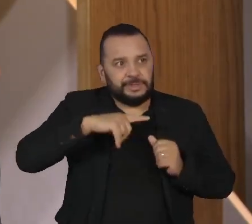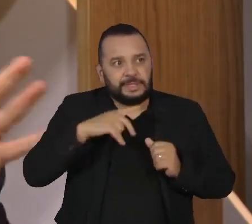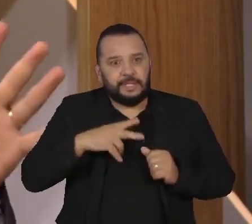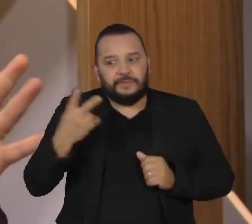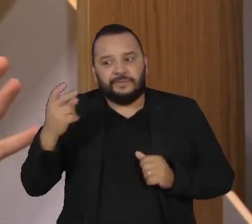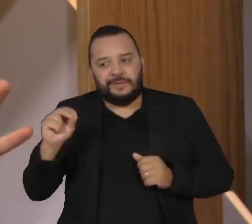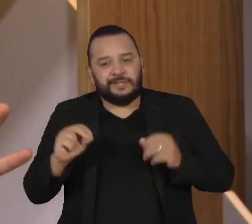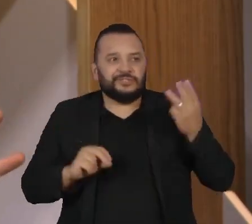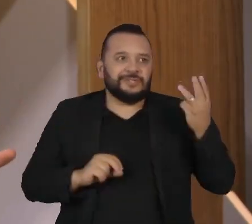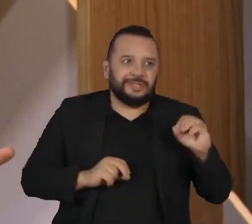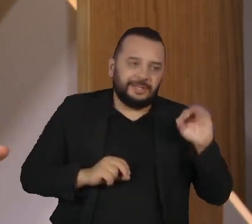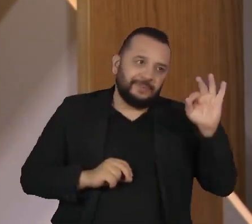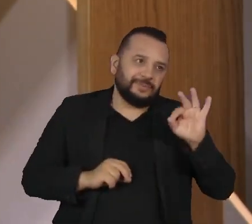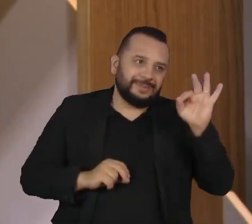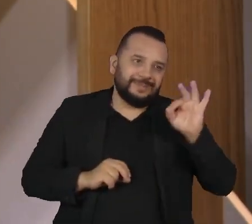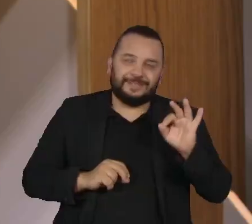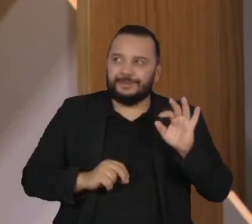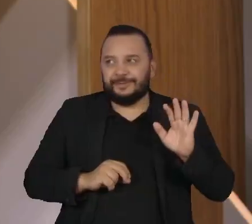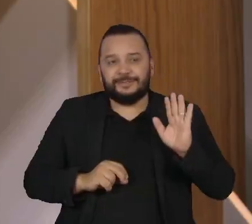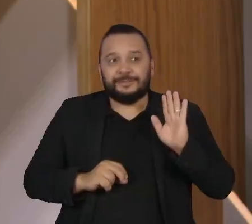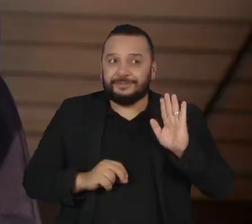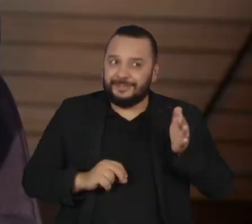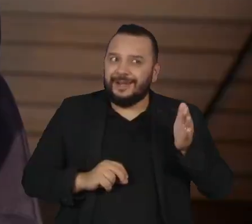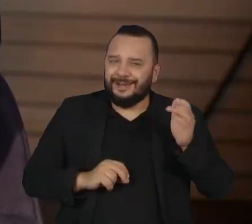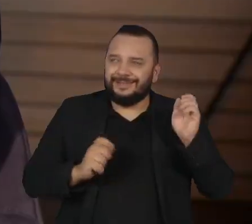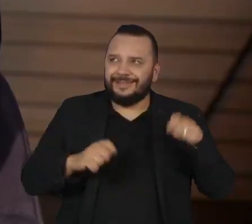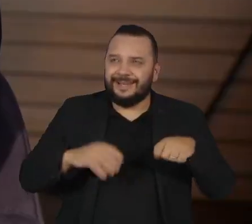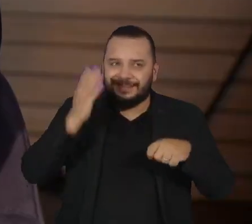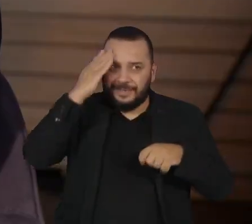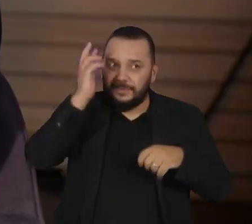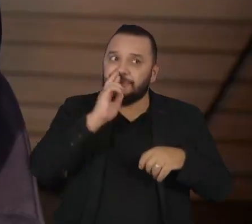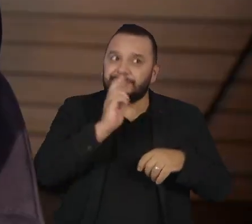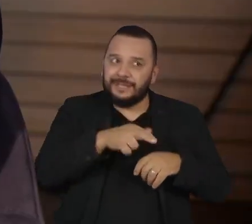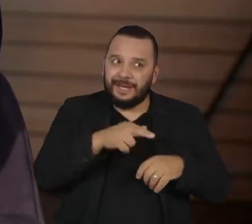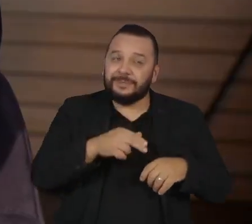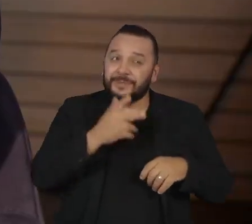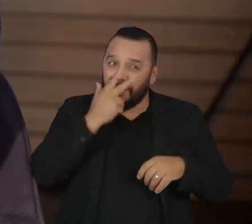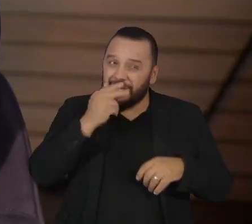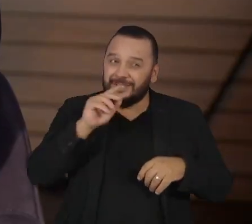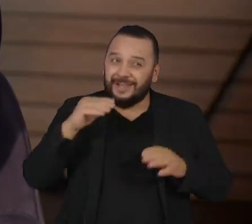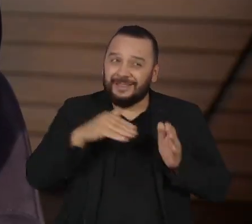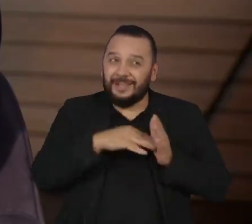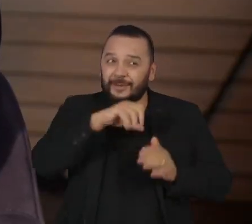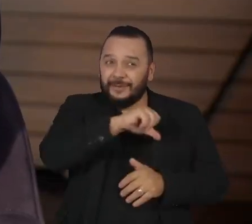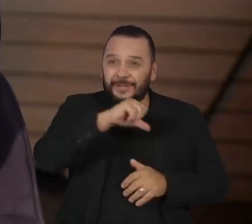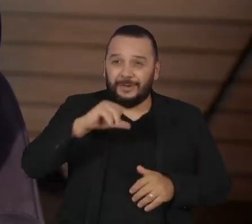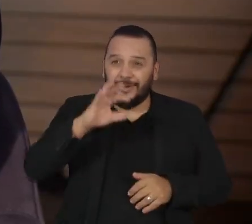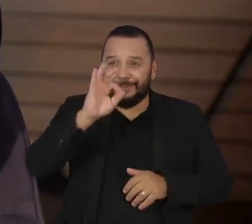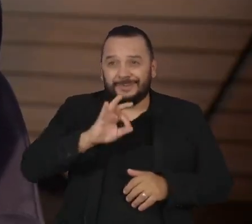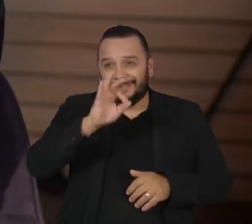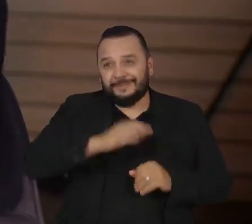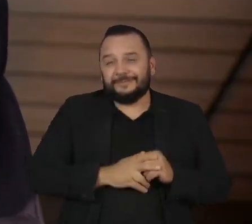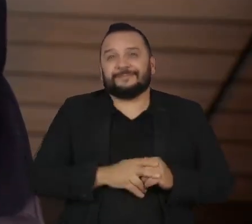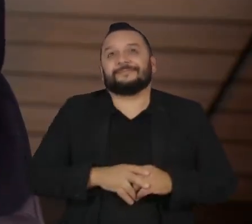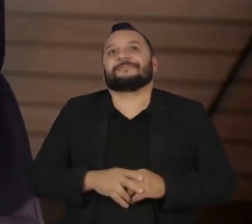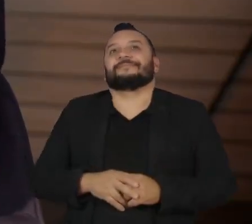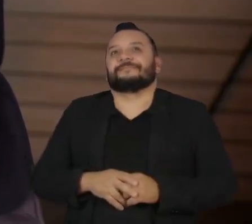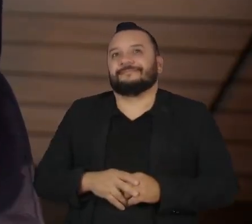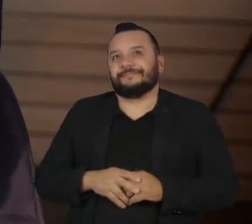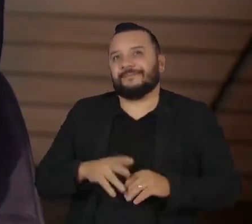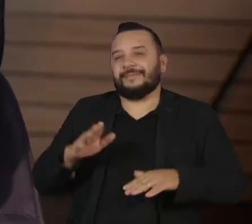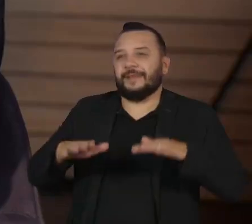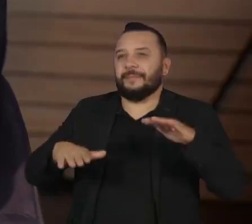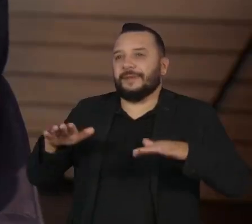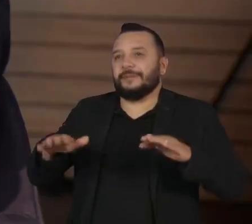encaminhamento. Eu acho que ele está um pouco otimista. Eu acho que a gente vai até os 99%. Olha, depende muito de